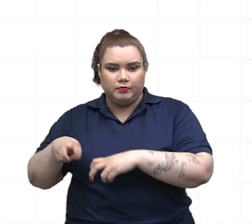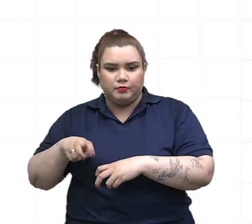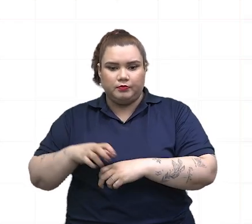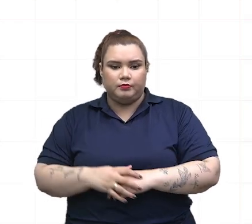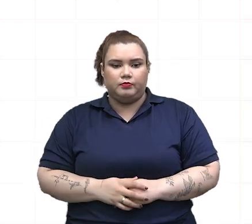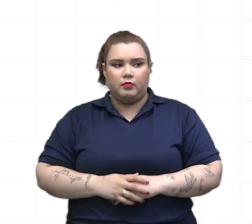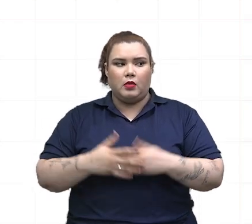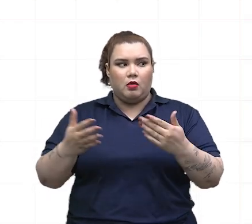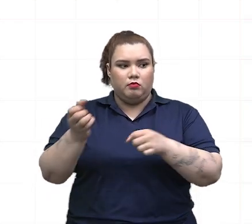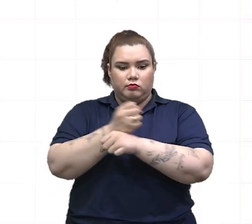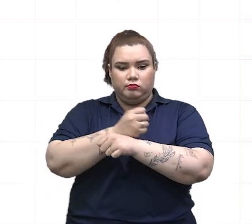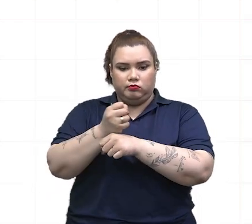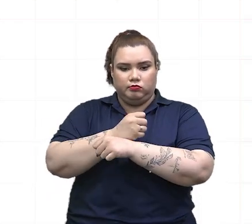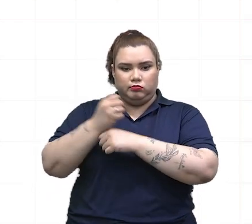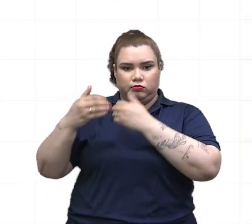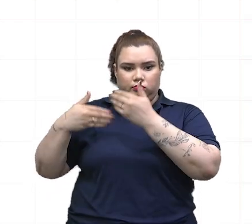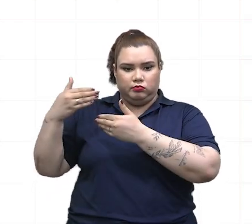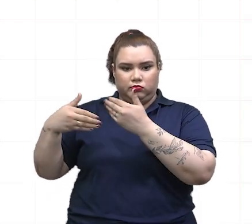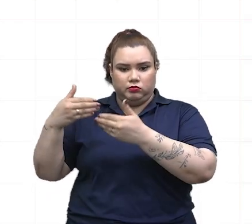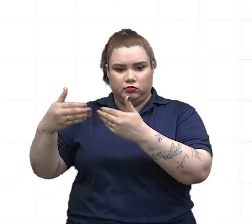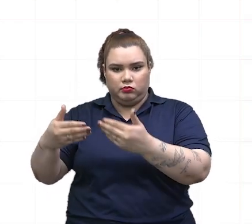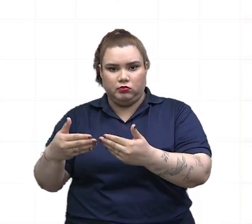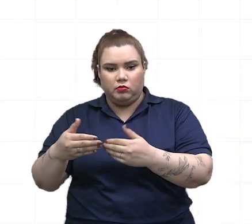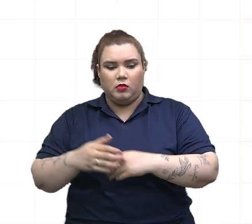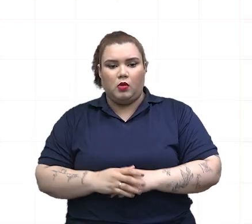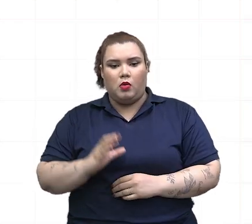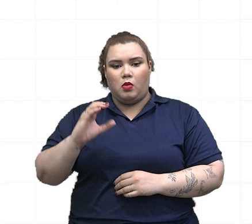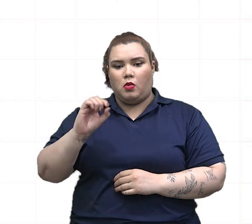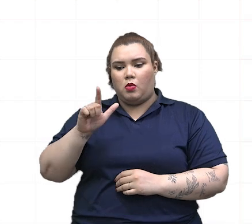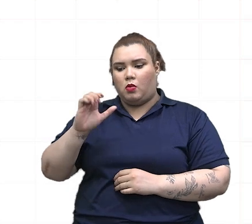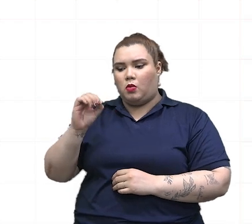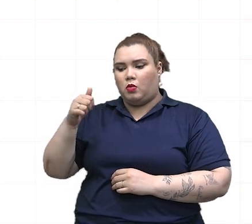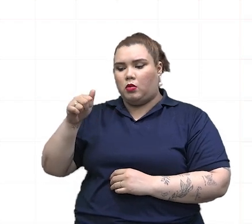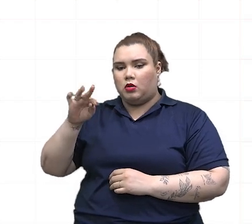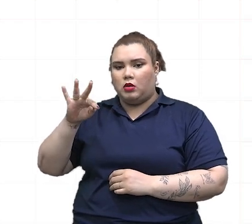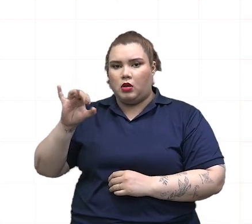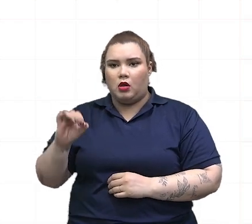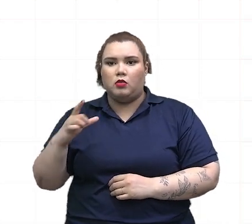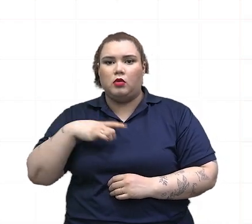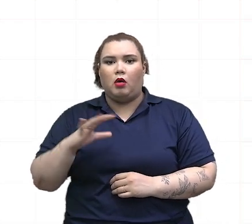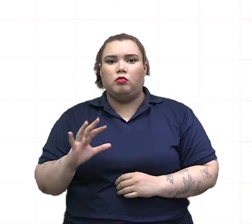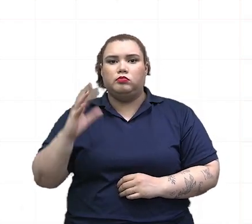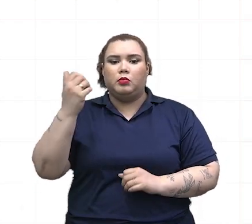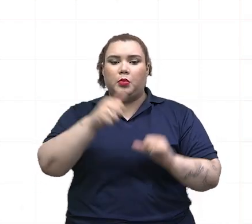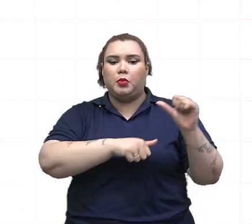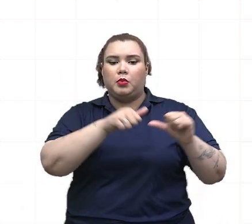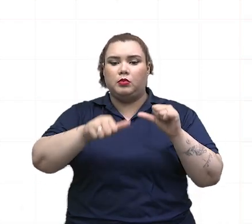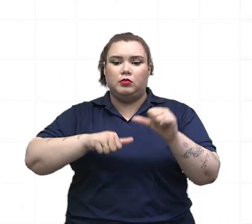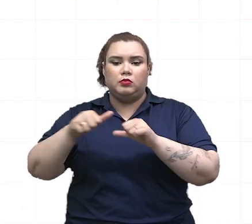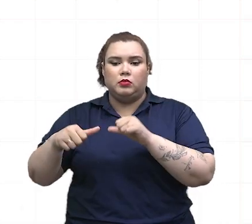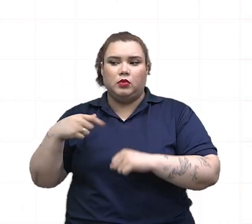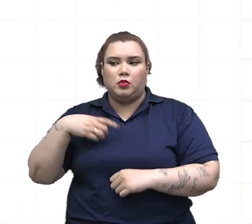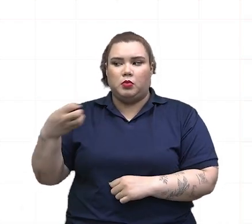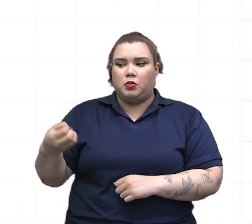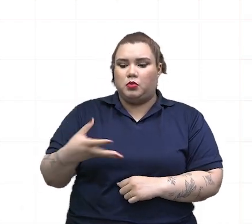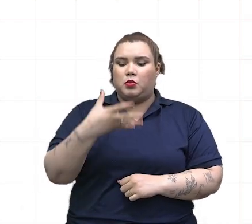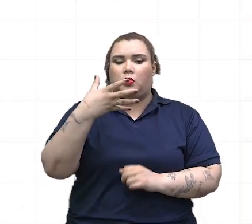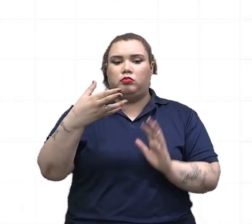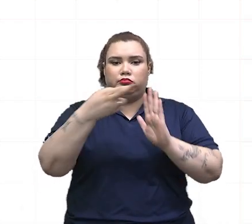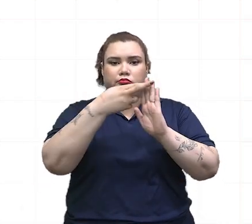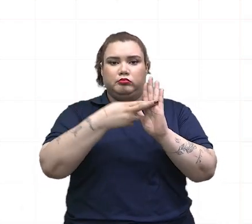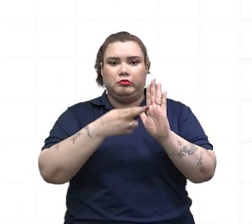passar então do tempo, o colonato passou por transformações que foram configurando um novo regime